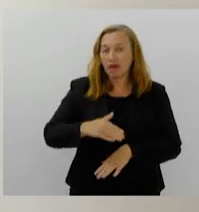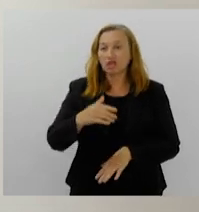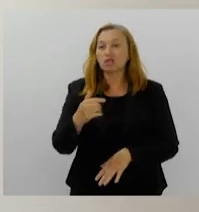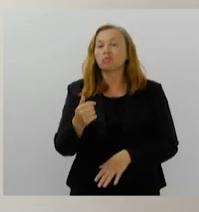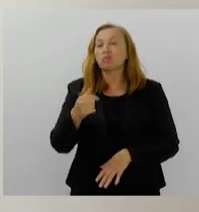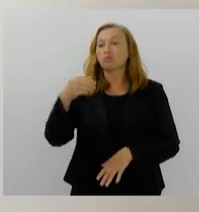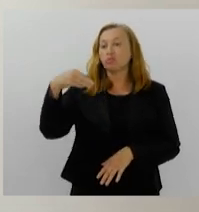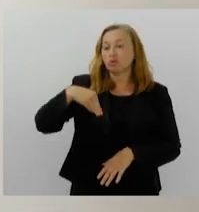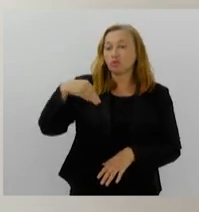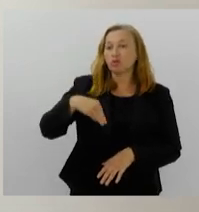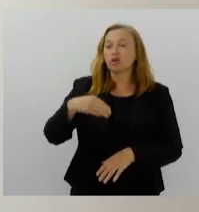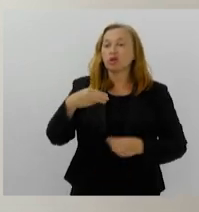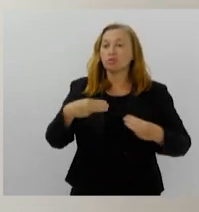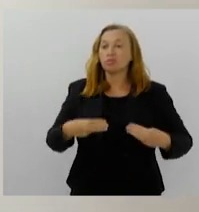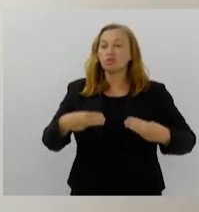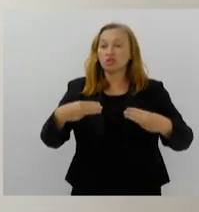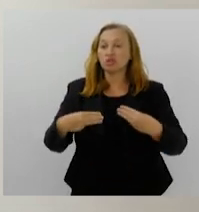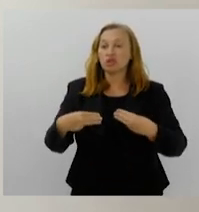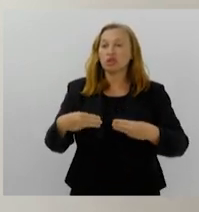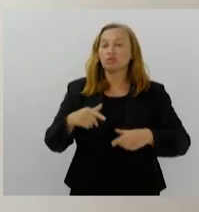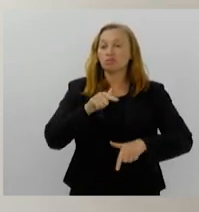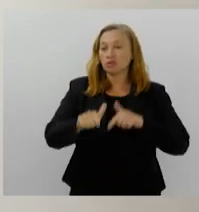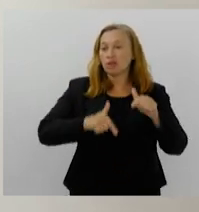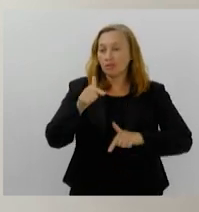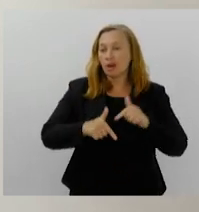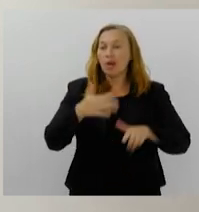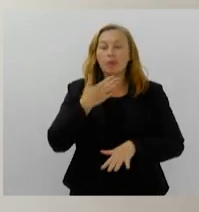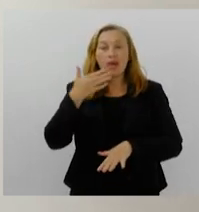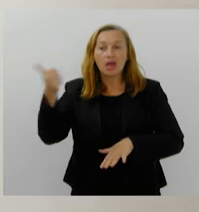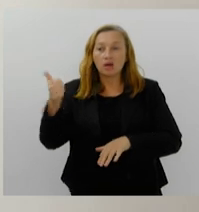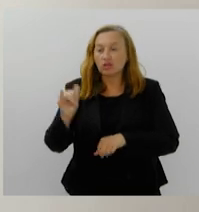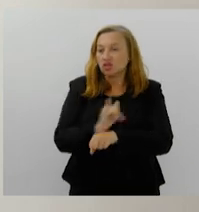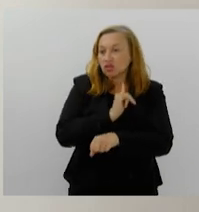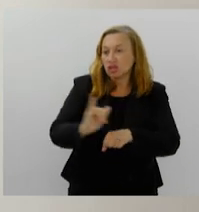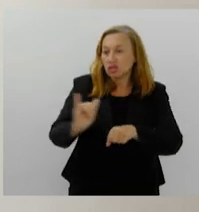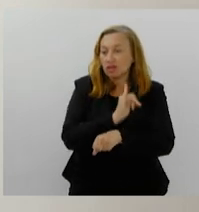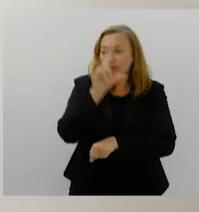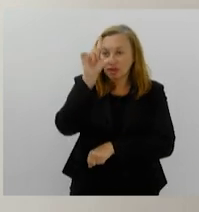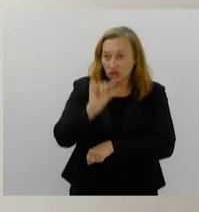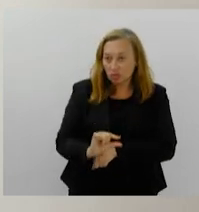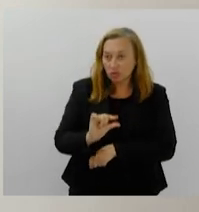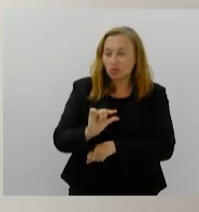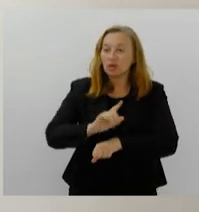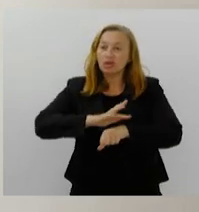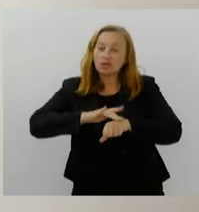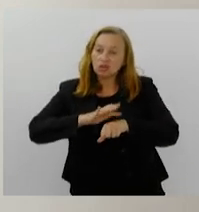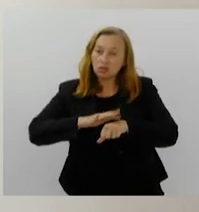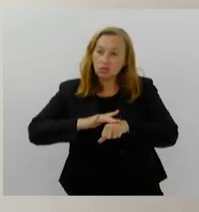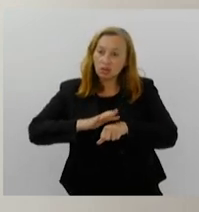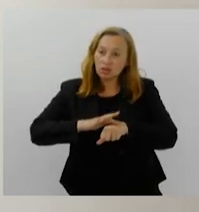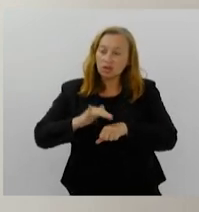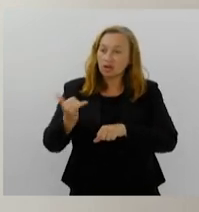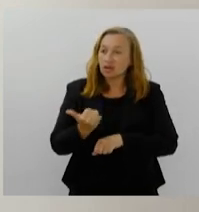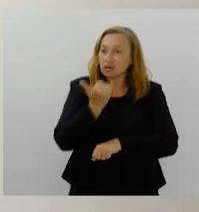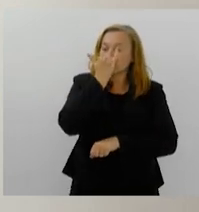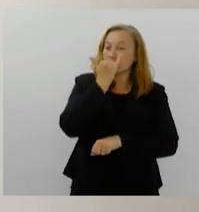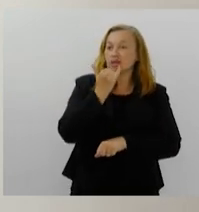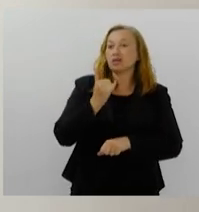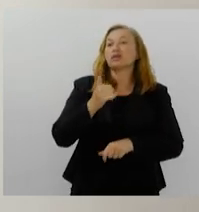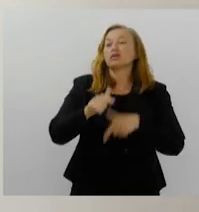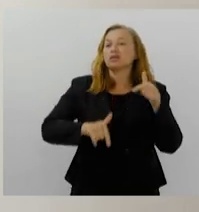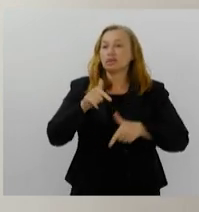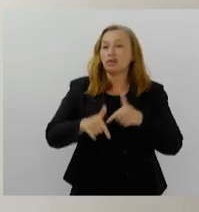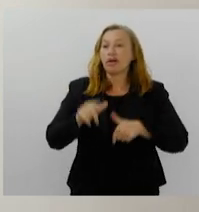do Trabalho acredita que a melhor estratégia para reduzir esses números de doenças e acidentes relacionados ao trabalho é